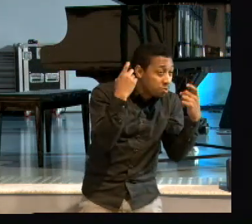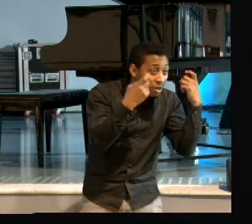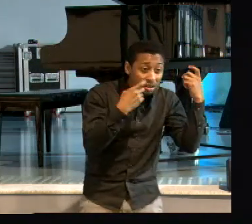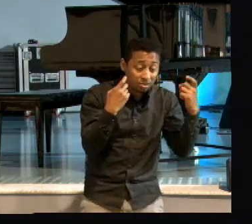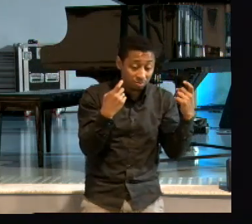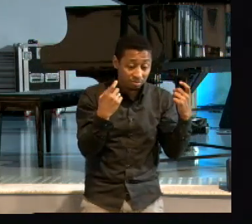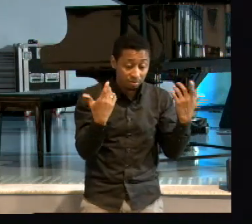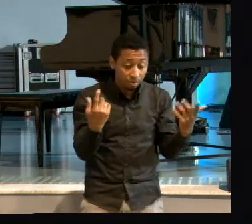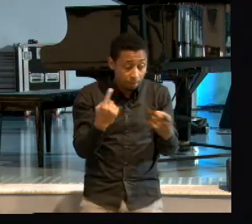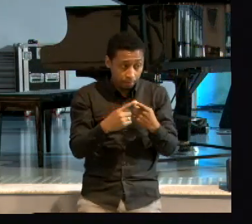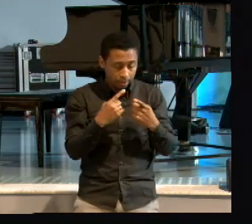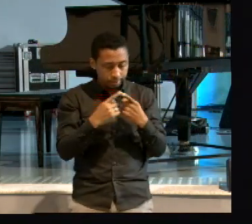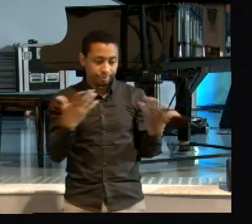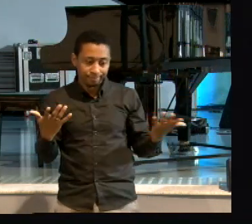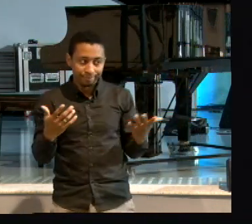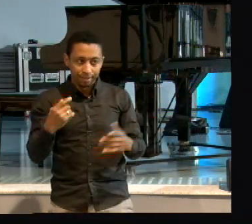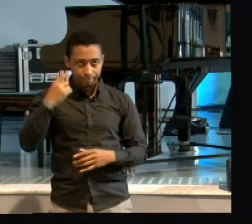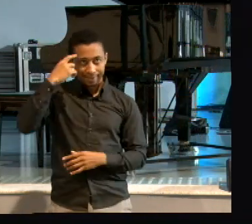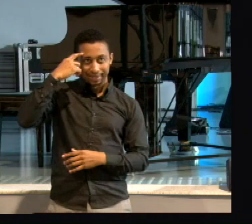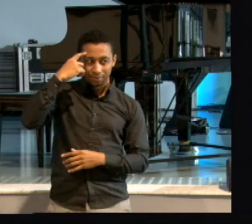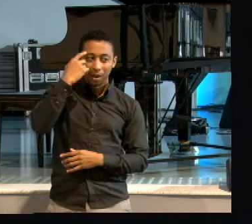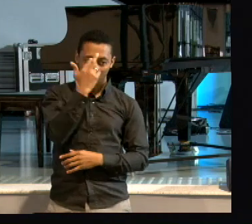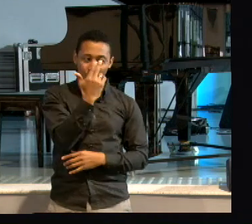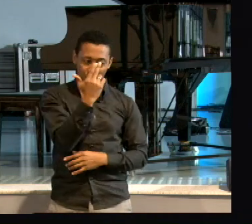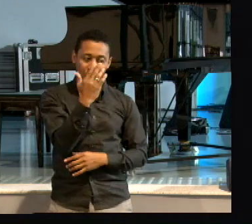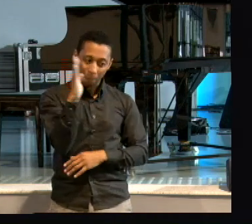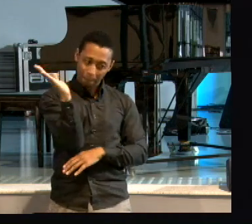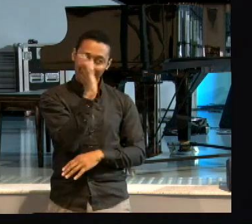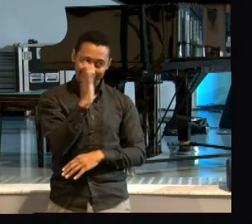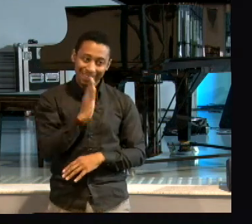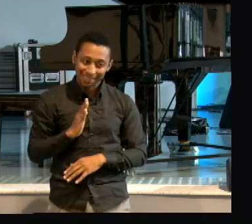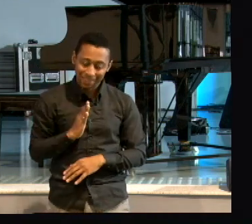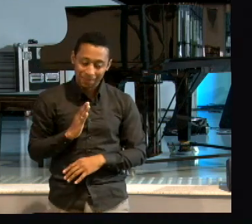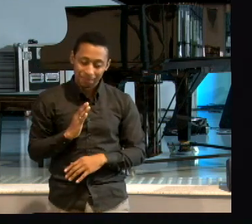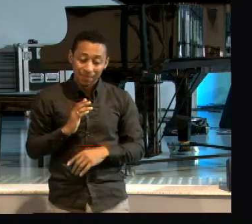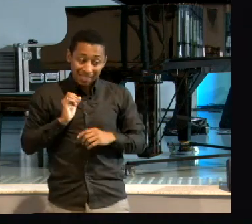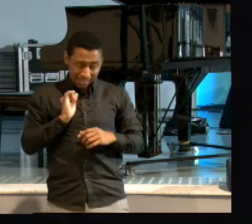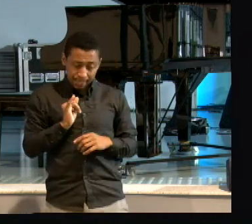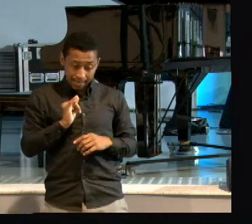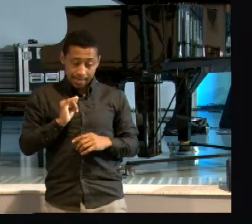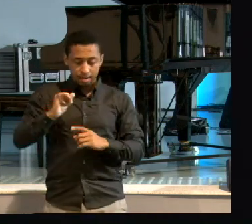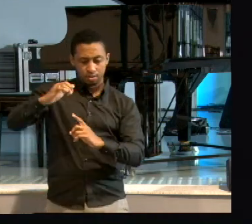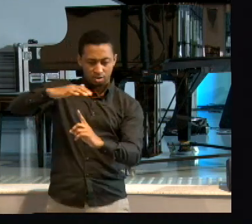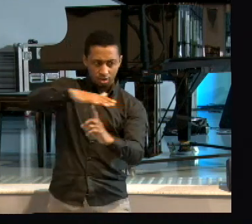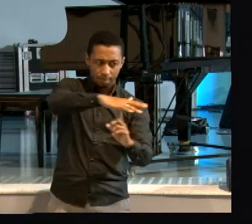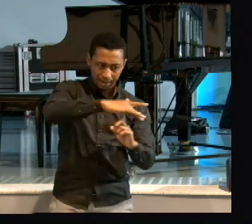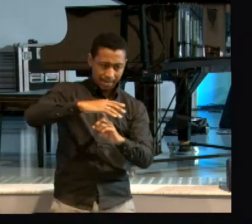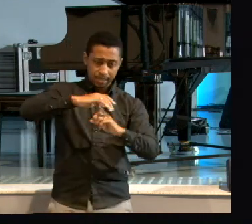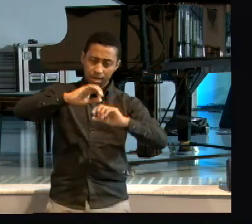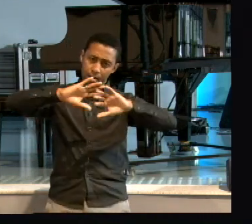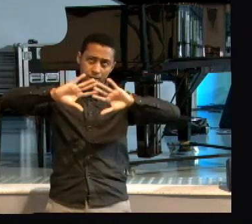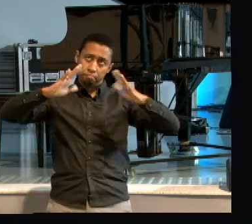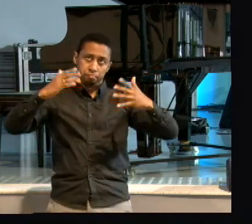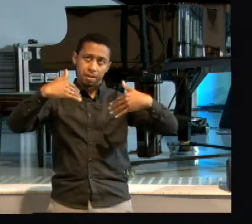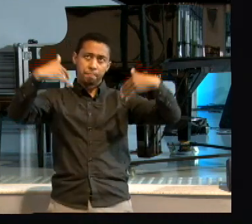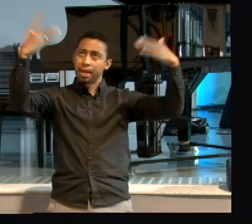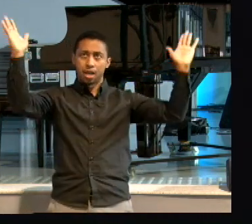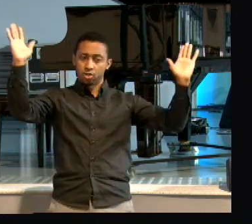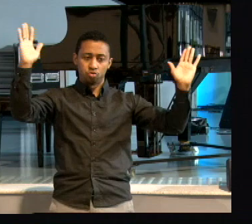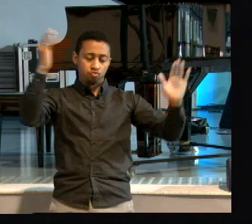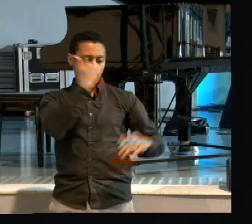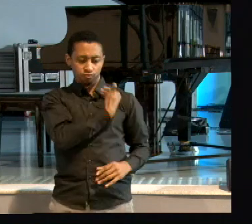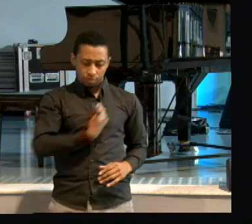lugar, porque eu estou pensando com a cabeça de brasileiro. Se nós estamos num culto ao ar livre e dá sinal de chuva, você imagina que não vai ficar